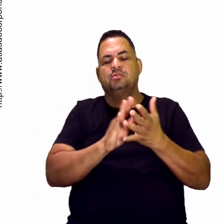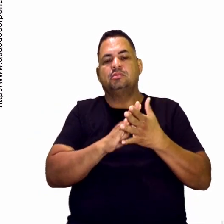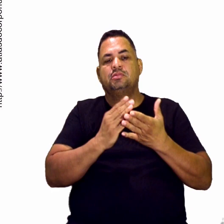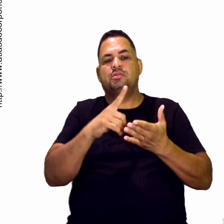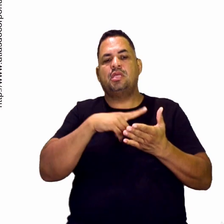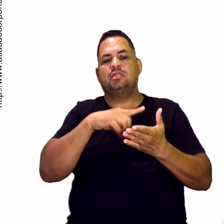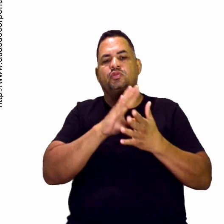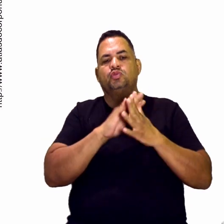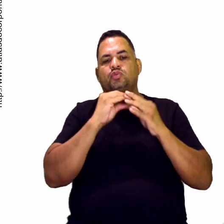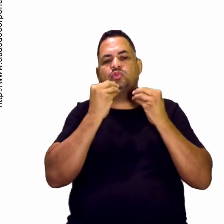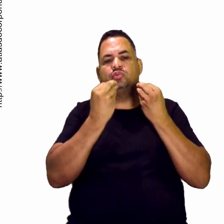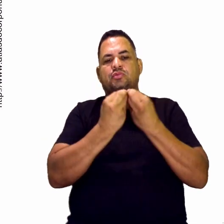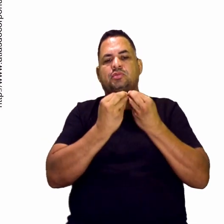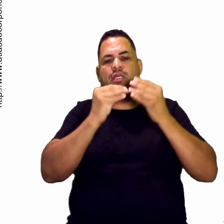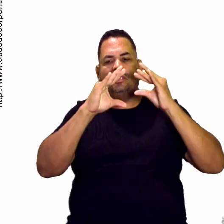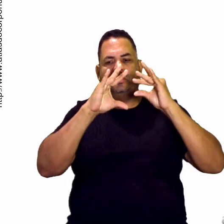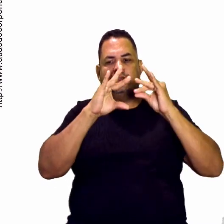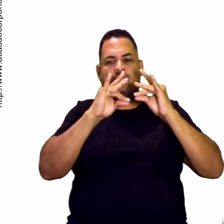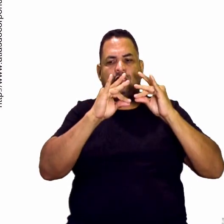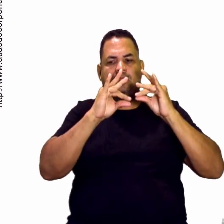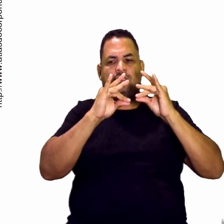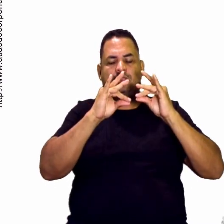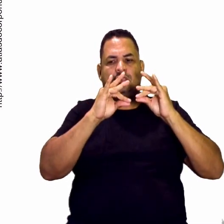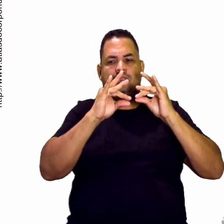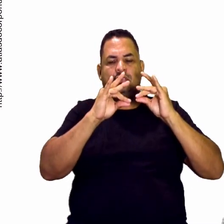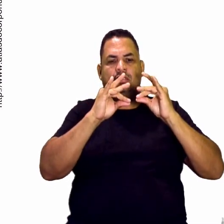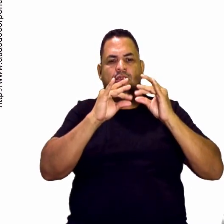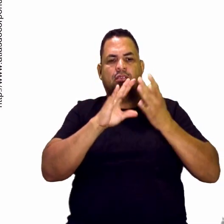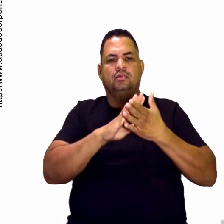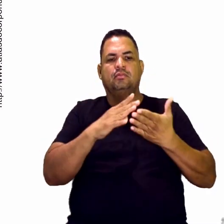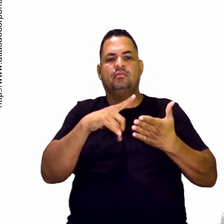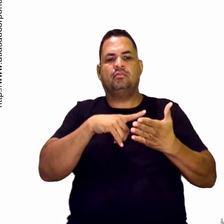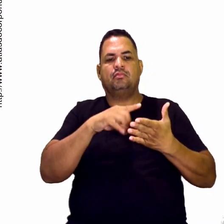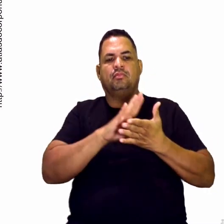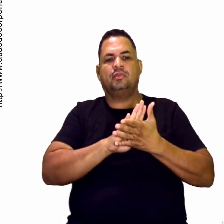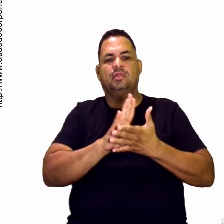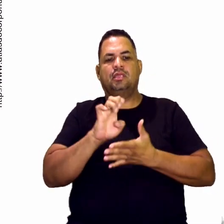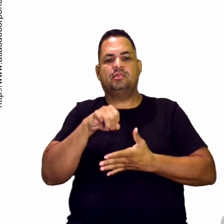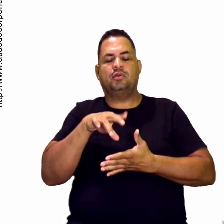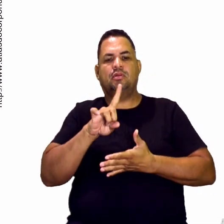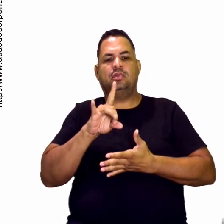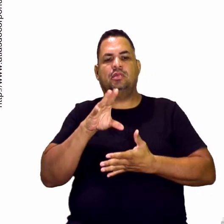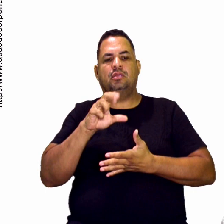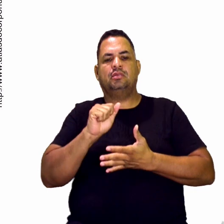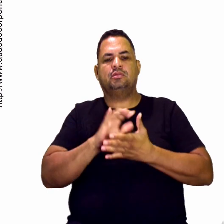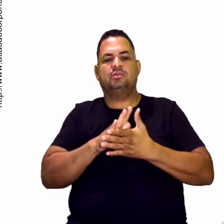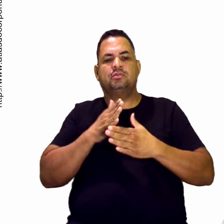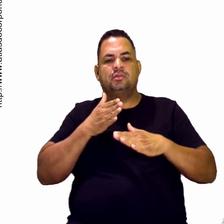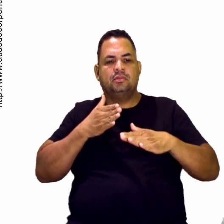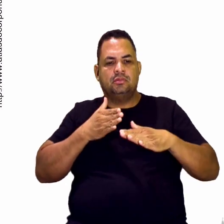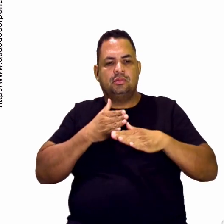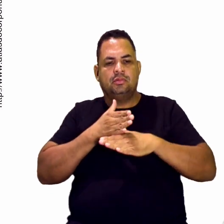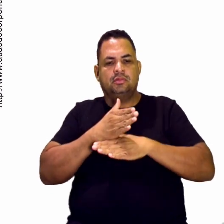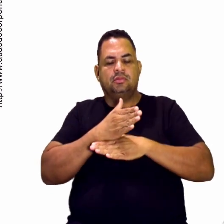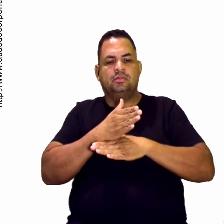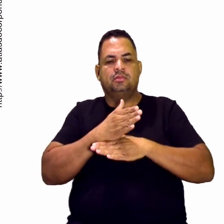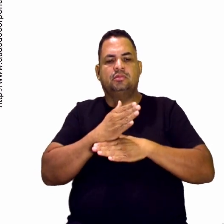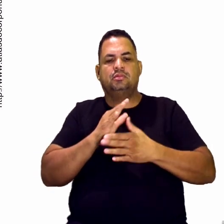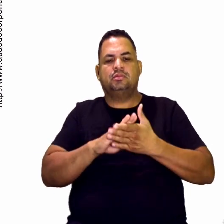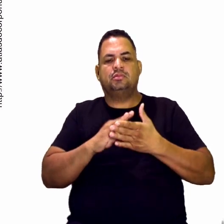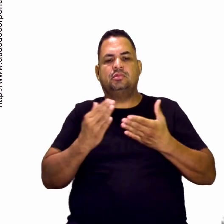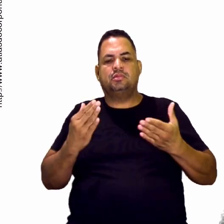partem substâncias colantes, denominadas desmogleínas, que atravessam as